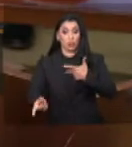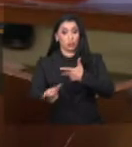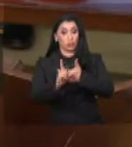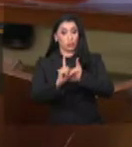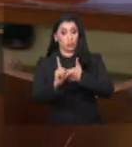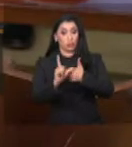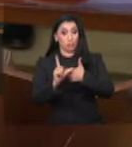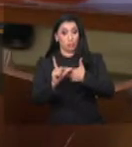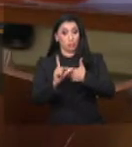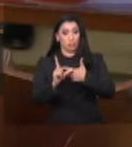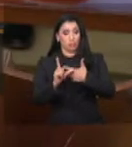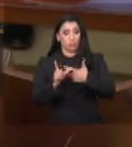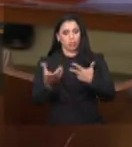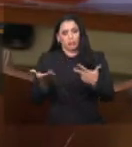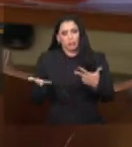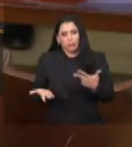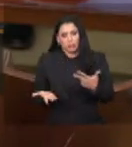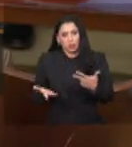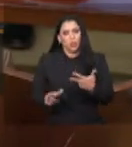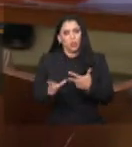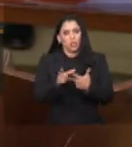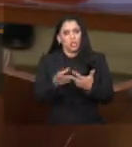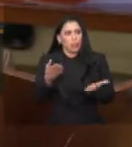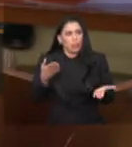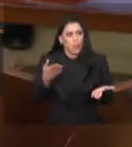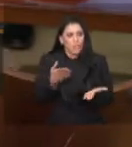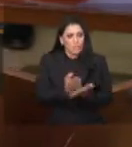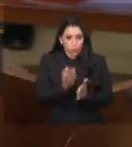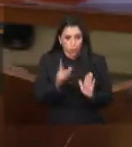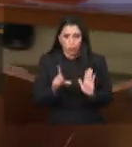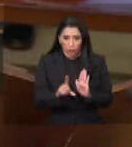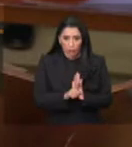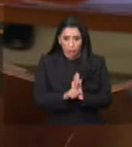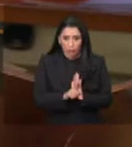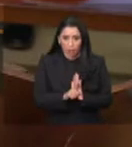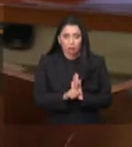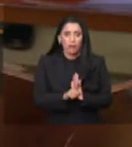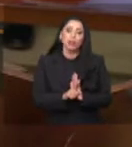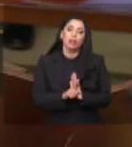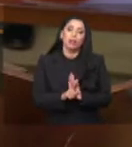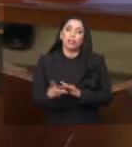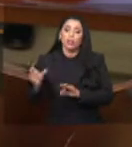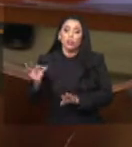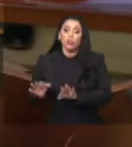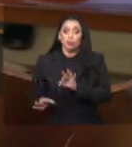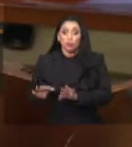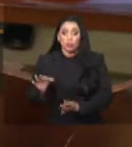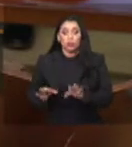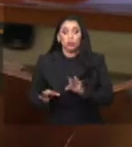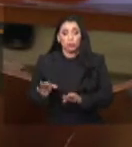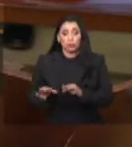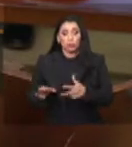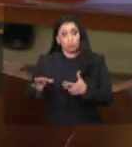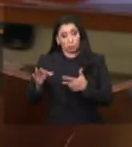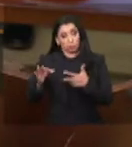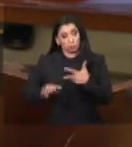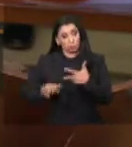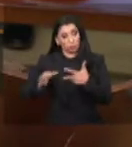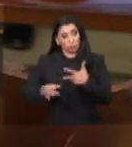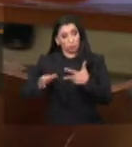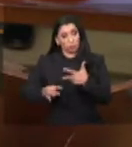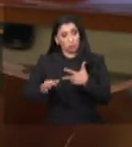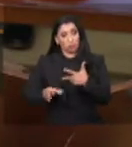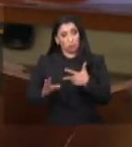significa dizer o legislativo aprovou uma dada A Lei e o judiciário a está a